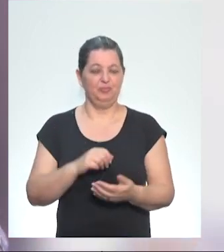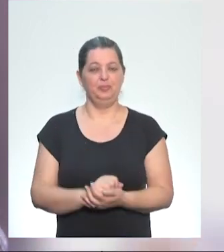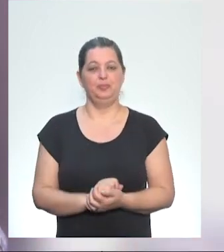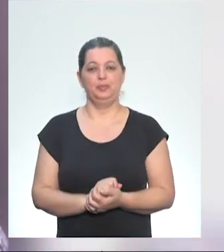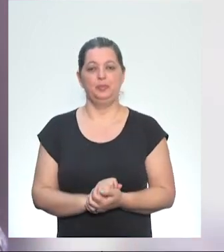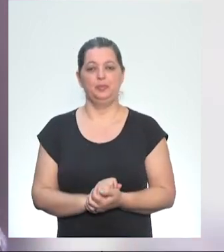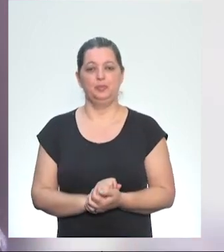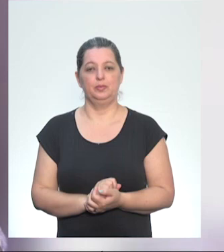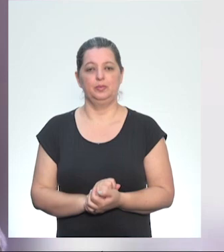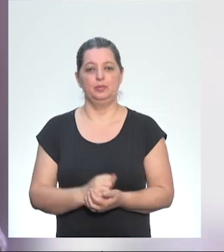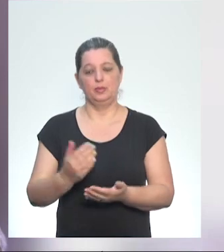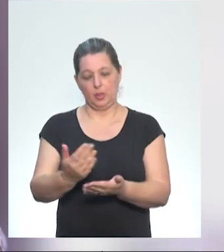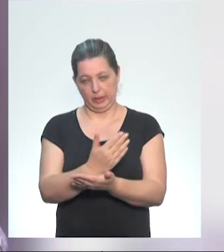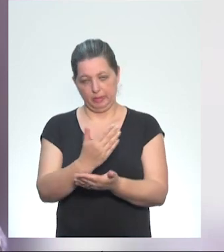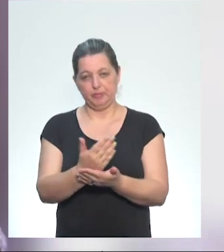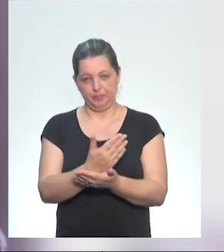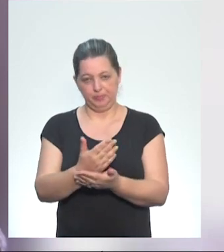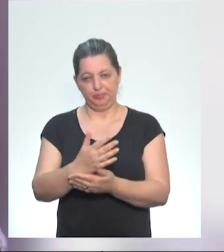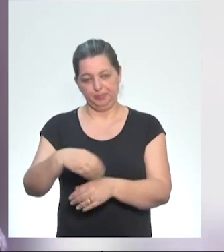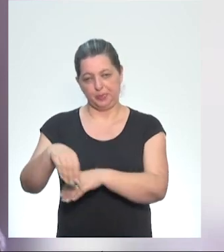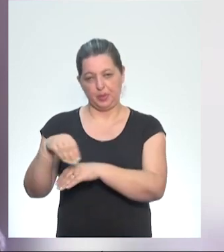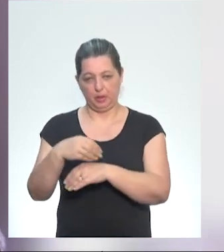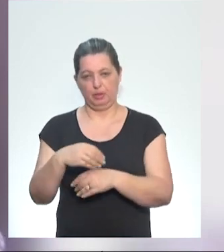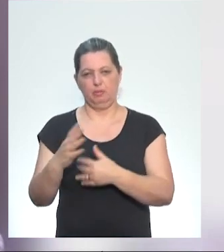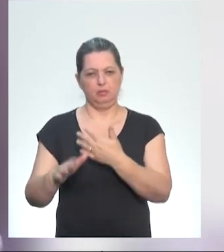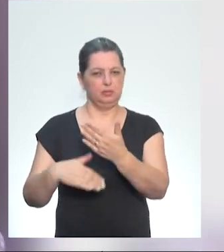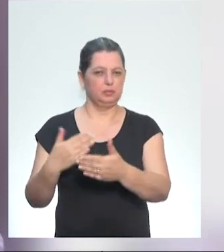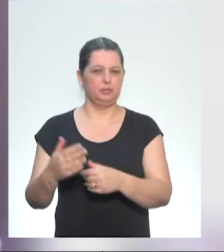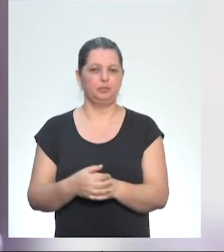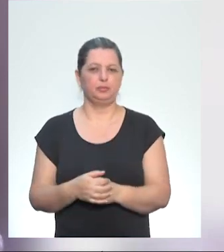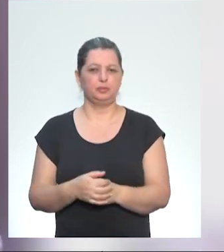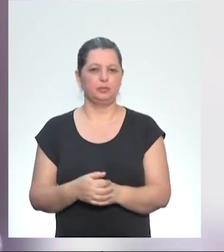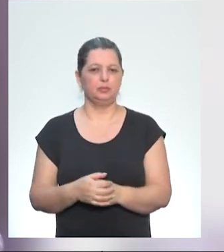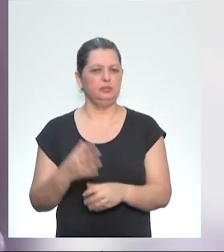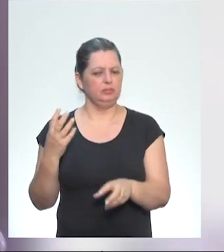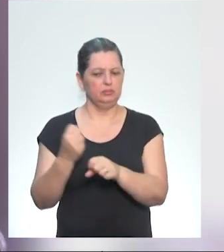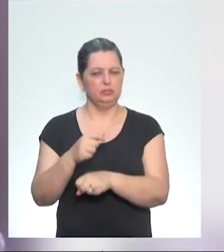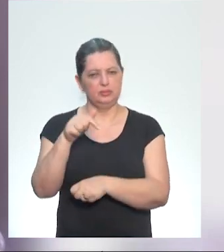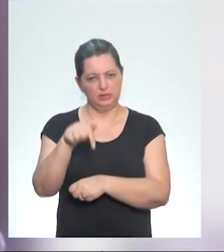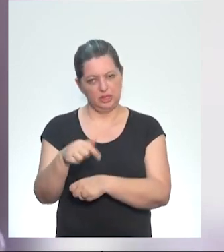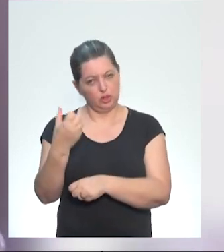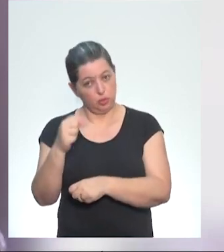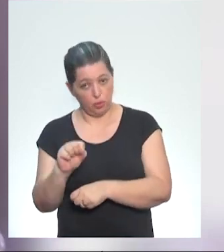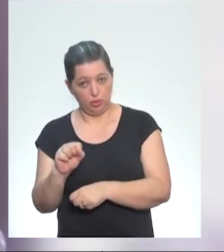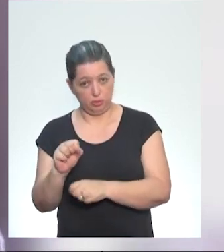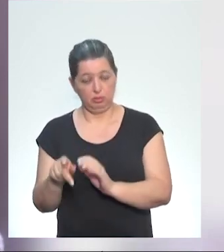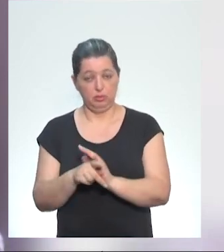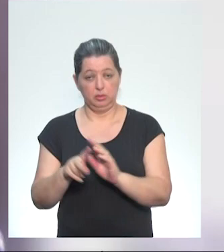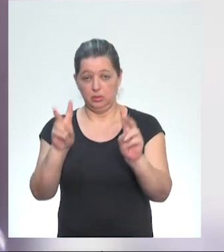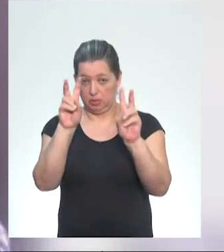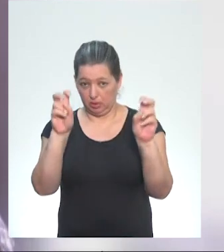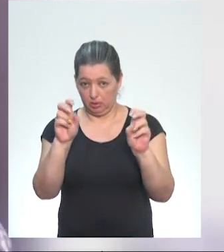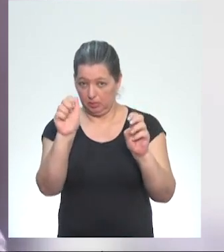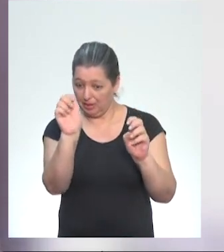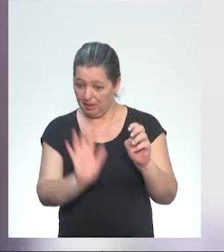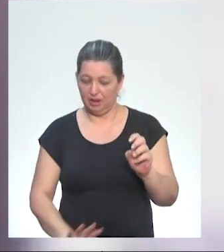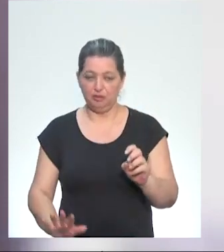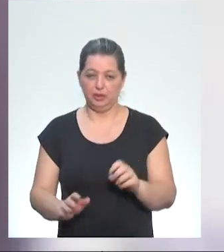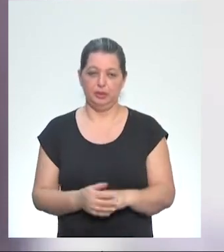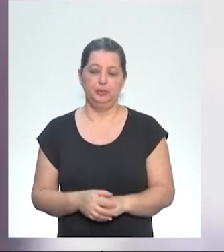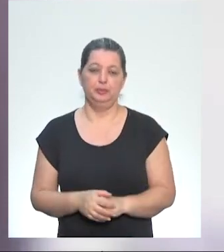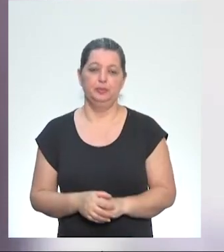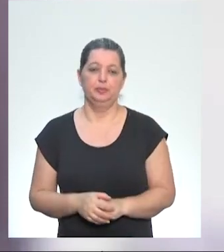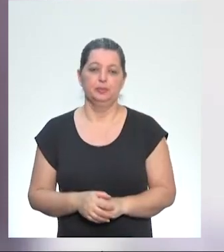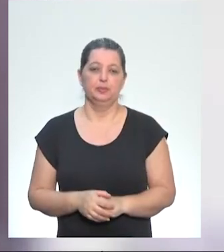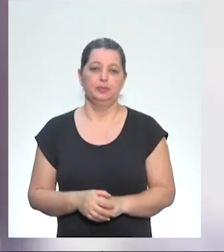geral esses livros aí desenvolvidos, que se eu não me engano são 7 ou 8, que fala de África de forma geral. Tem o livro